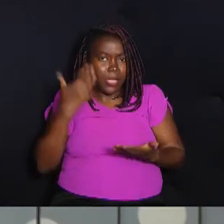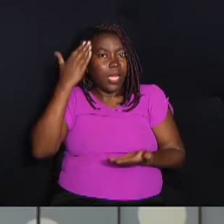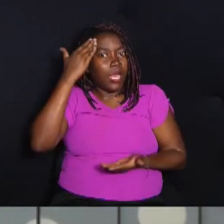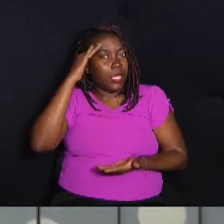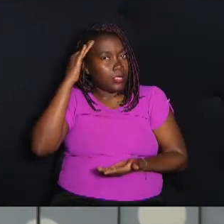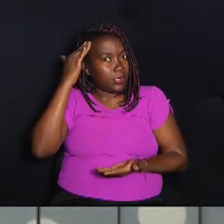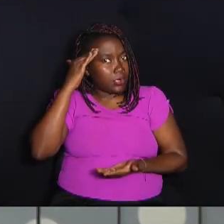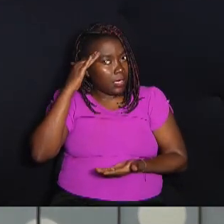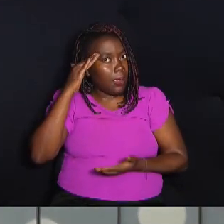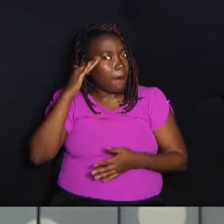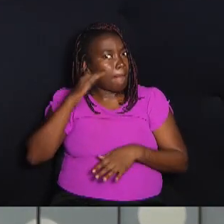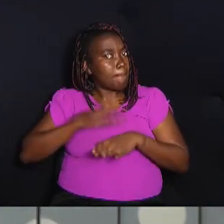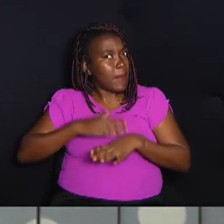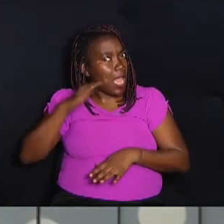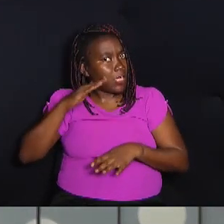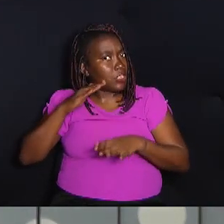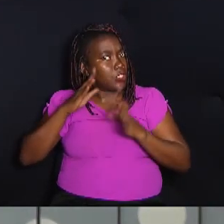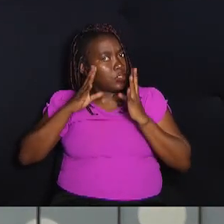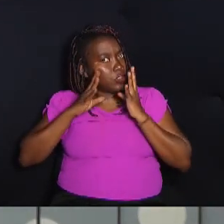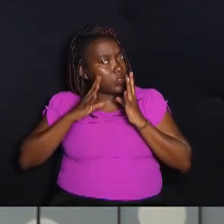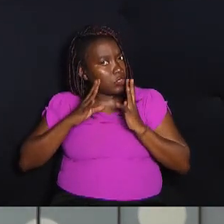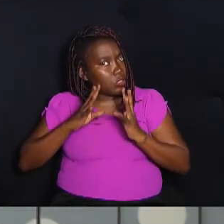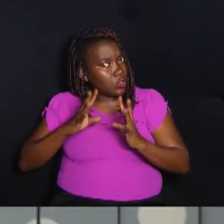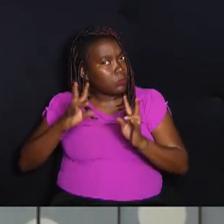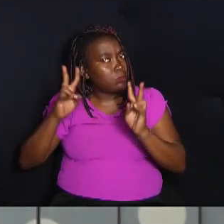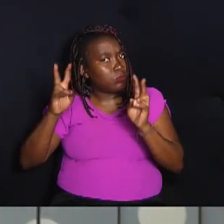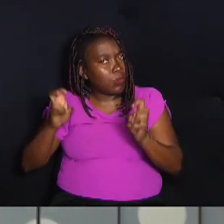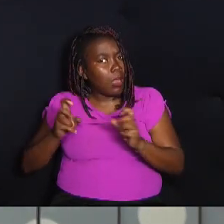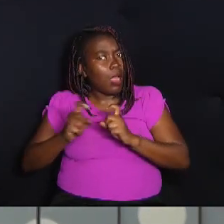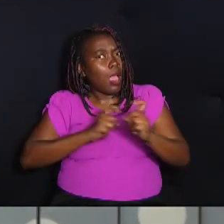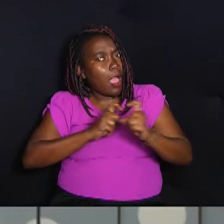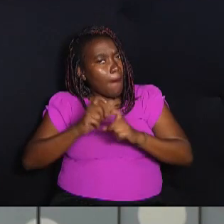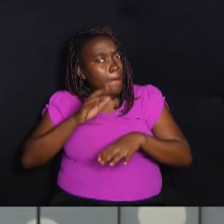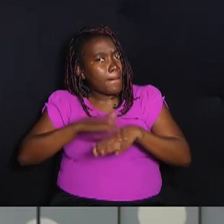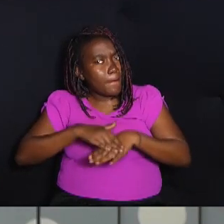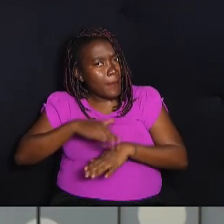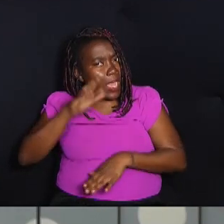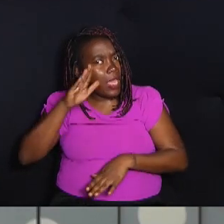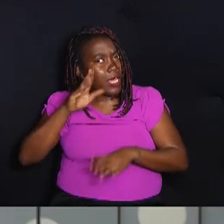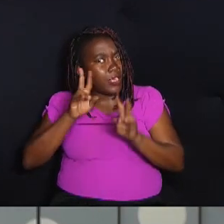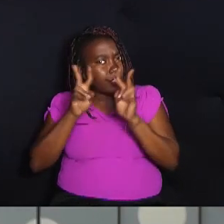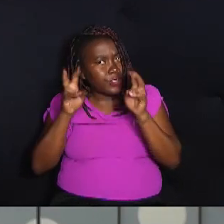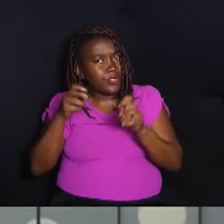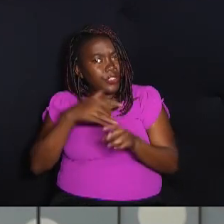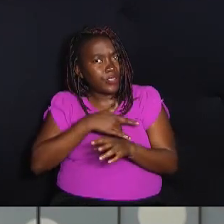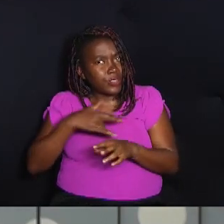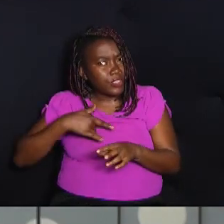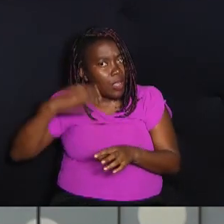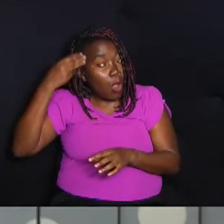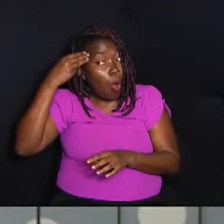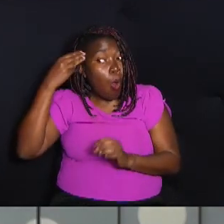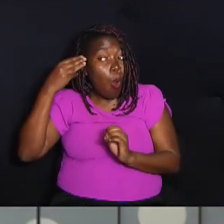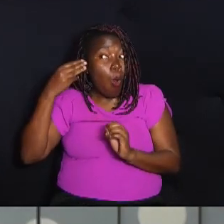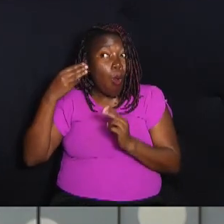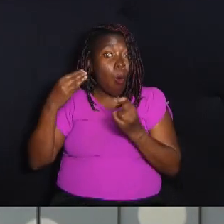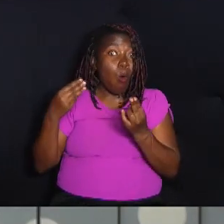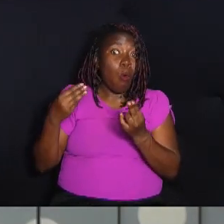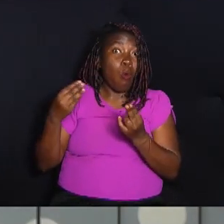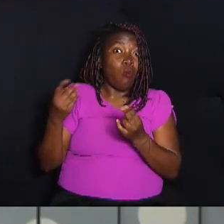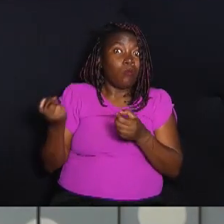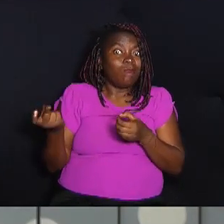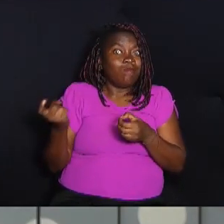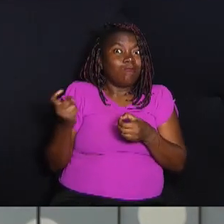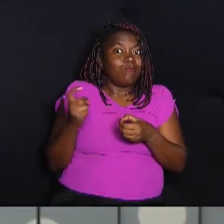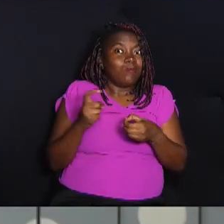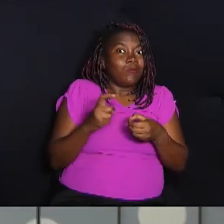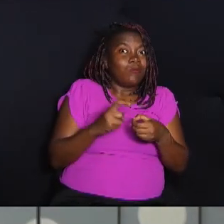prestamos mais atenção neste assunto? Foi debatido mais a questão da saúde mental? Ou tudo já está voltando para